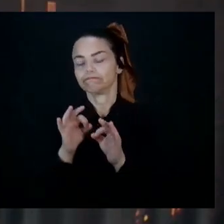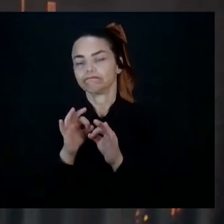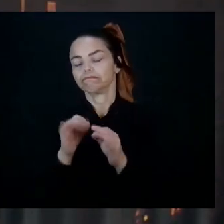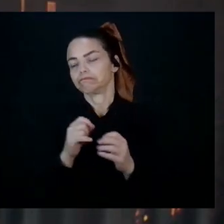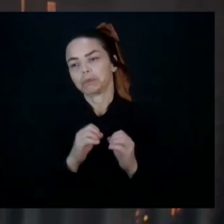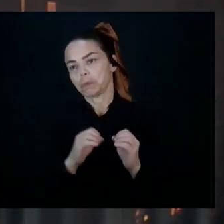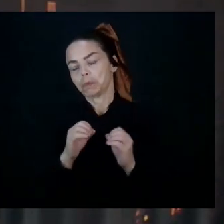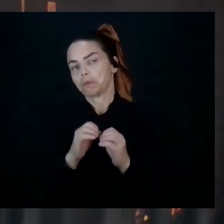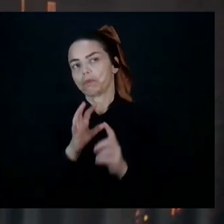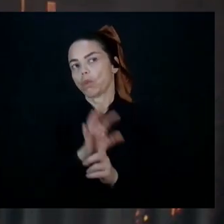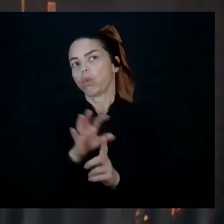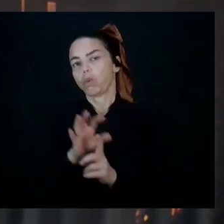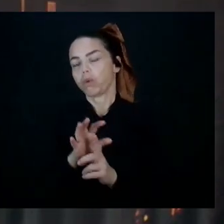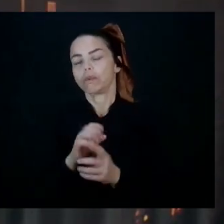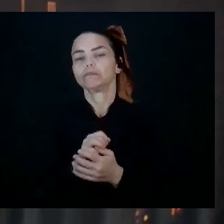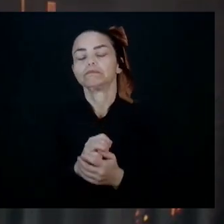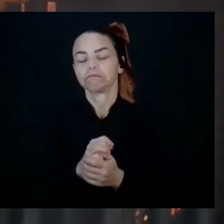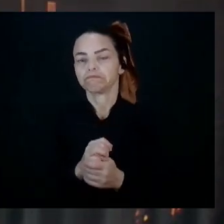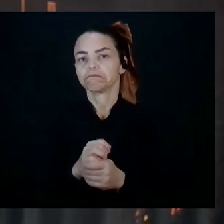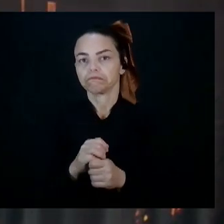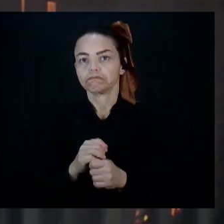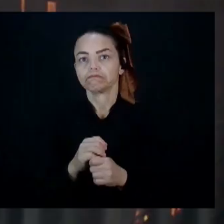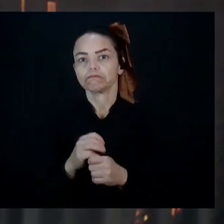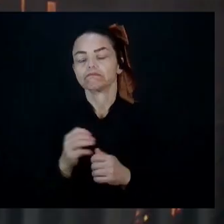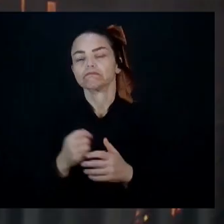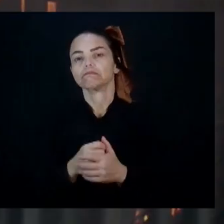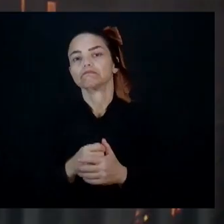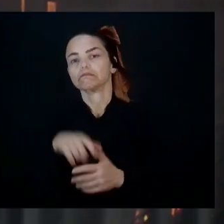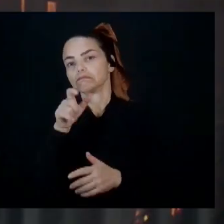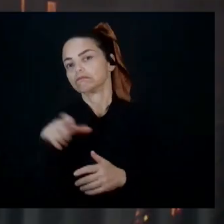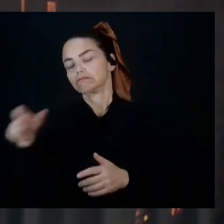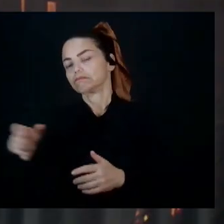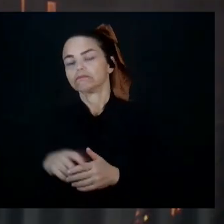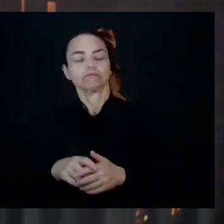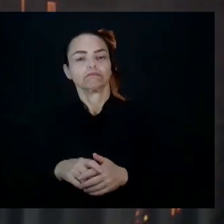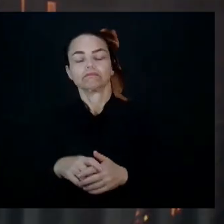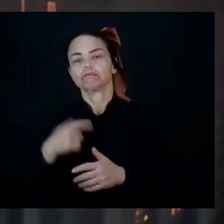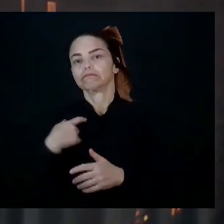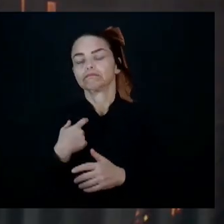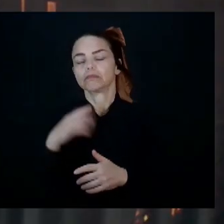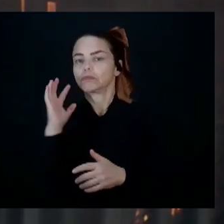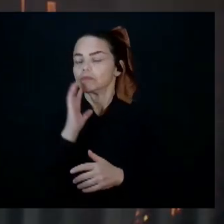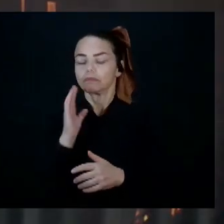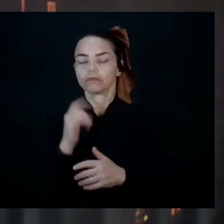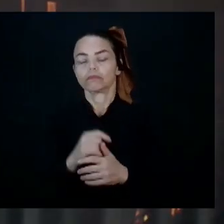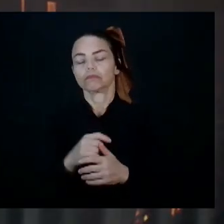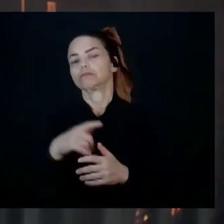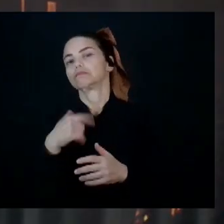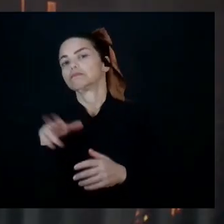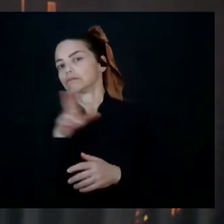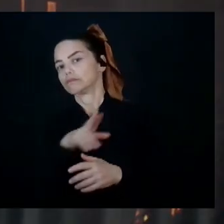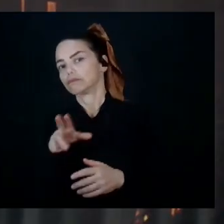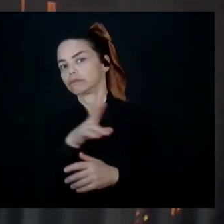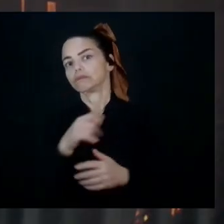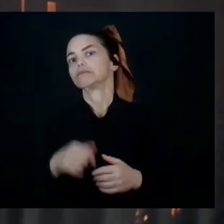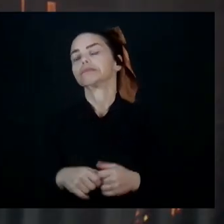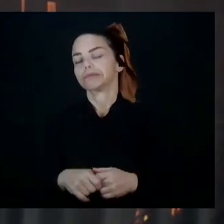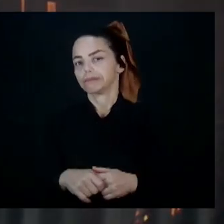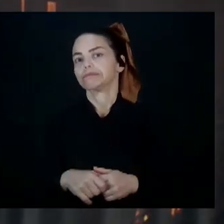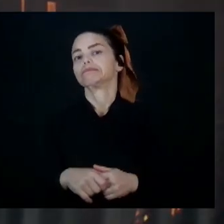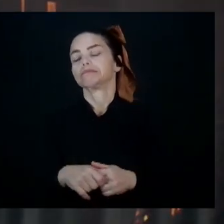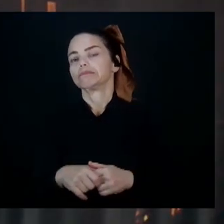parte, né? Mas há pessoas que não estão tão bem intencionadas assim, acabam usando disso para fazer um